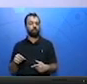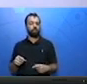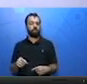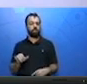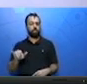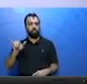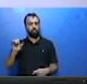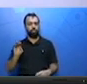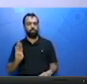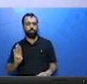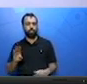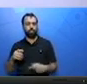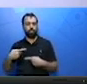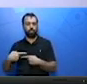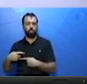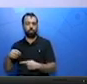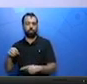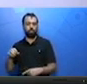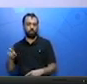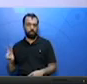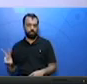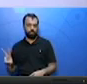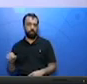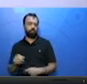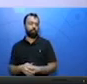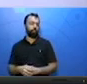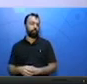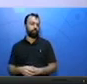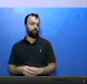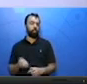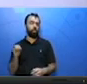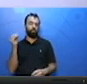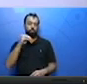2. Só substituir essa formulinha simples.